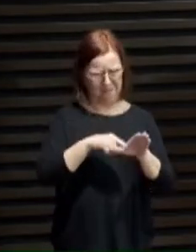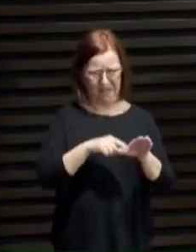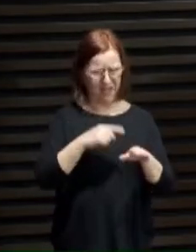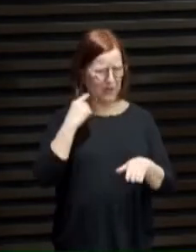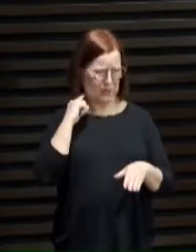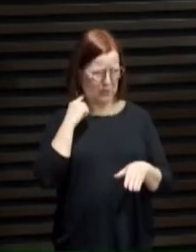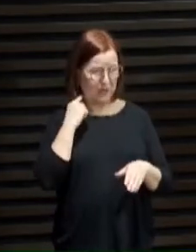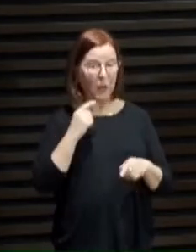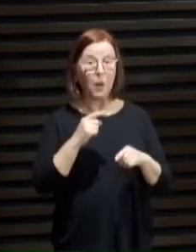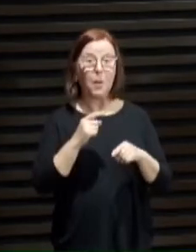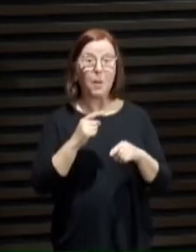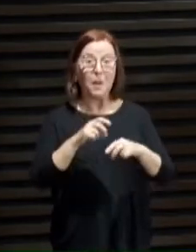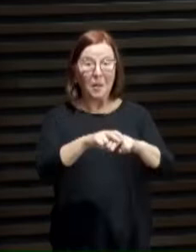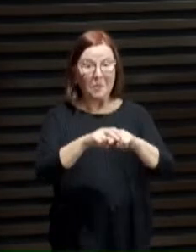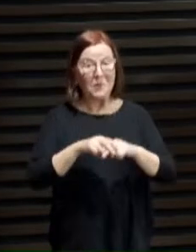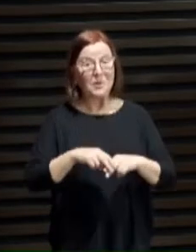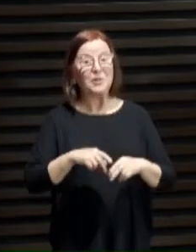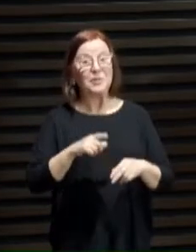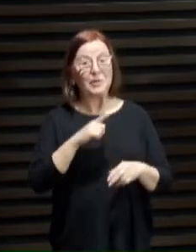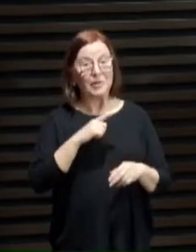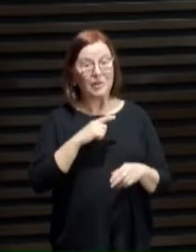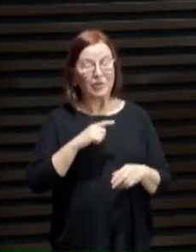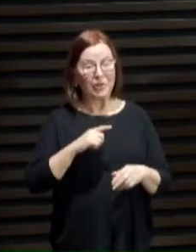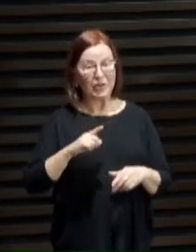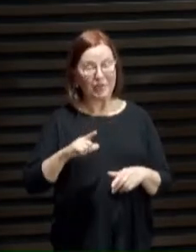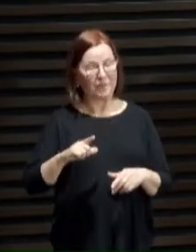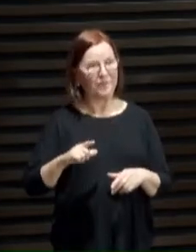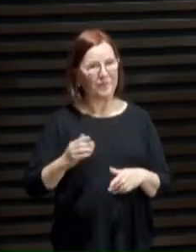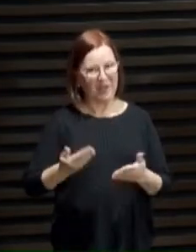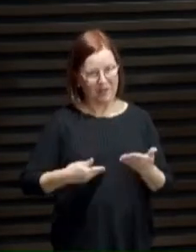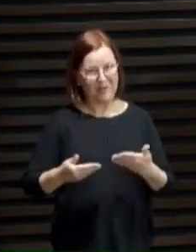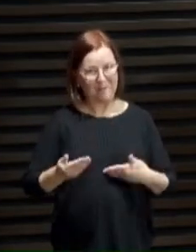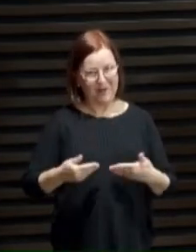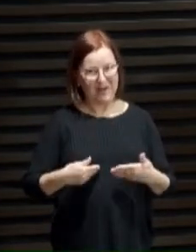lá lavando os pés de todo mundo que chega.